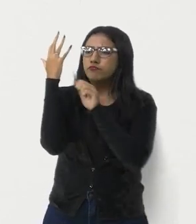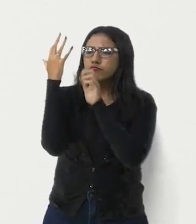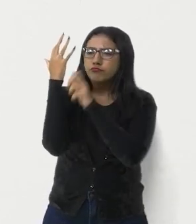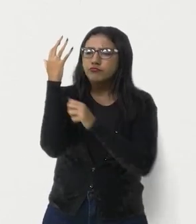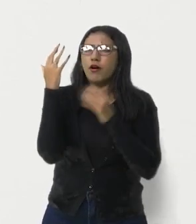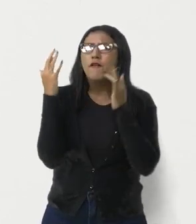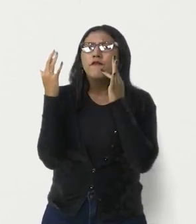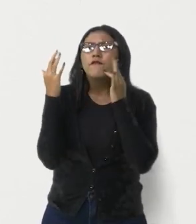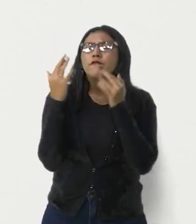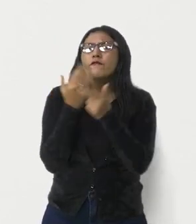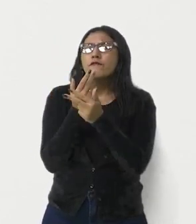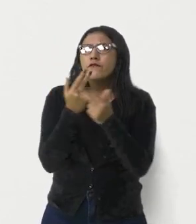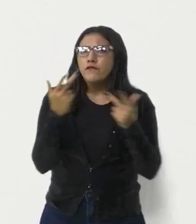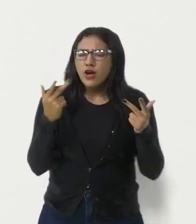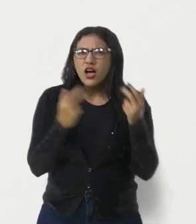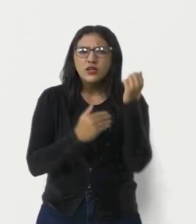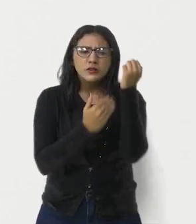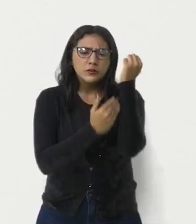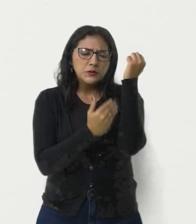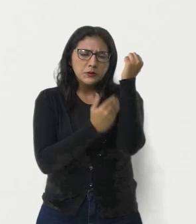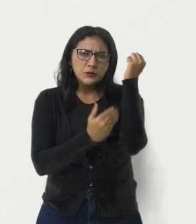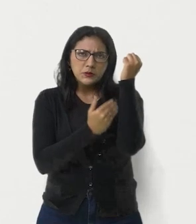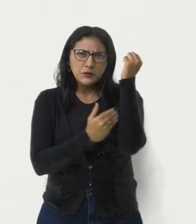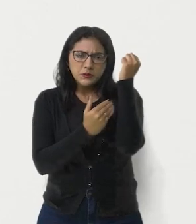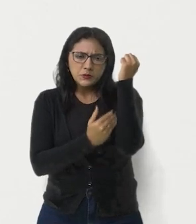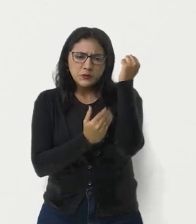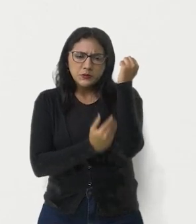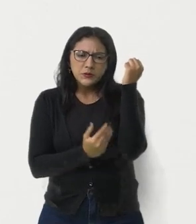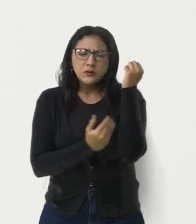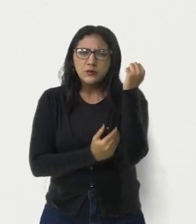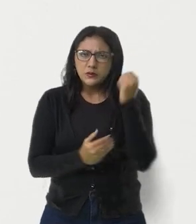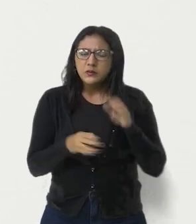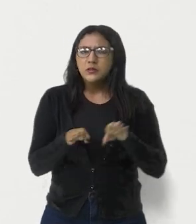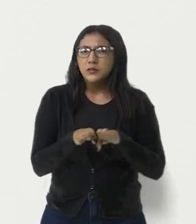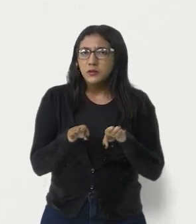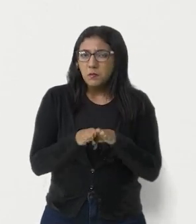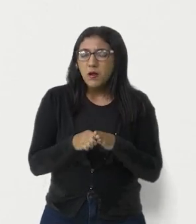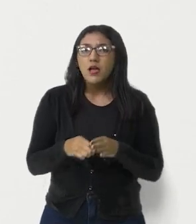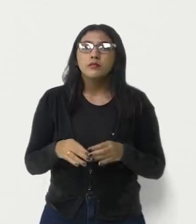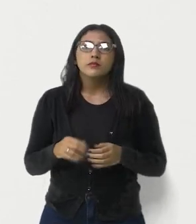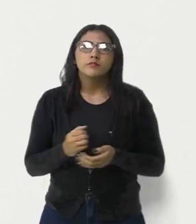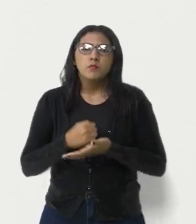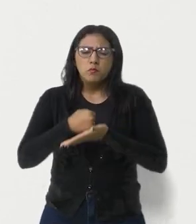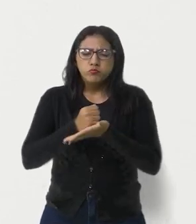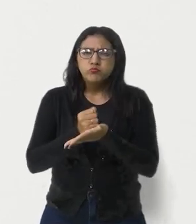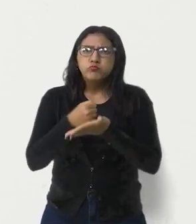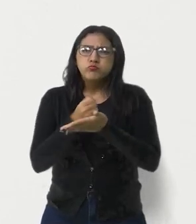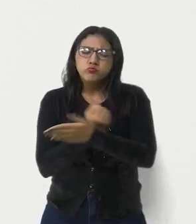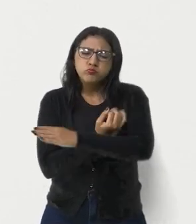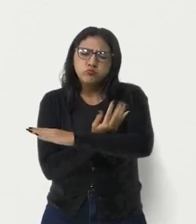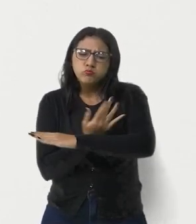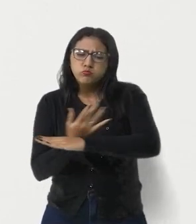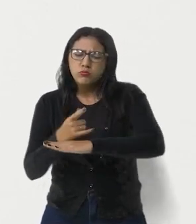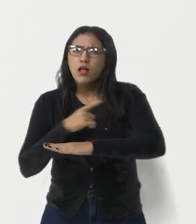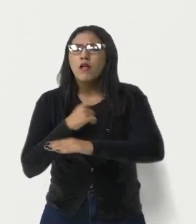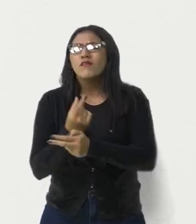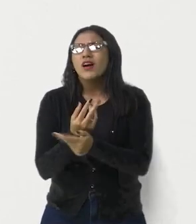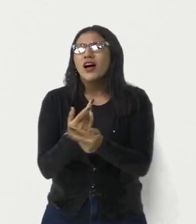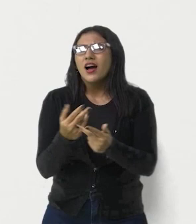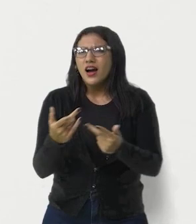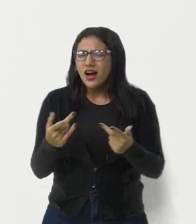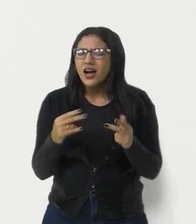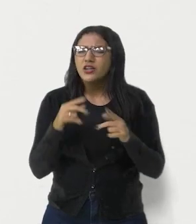balata e até mesmo outros óleos vegetais ou então produtos medicinais que a nossa floresta dá. Então, a